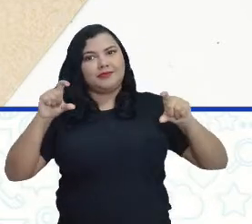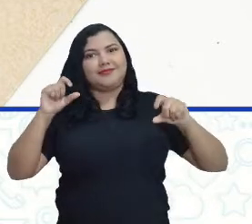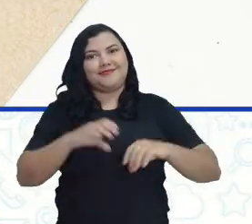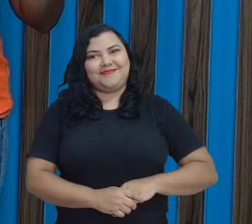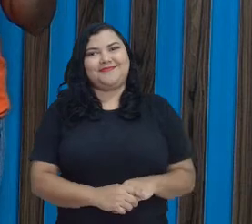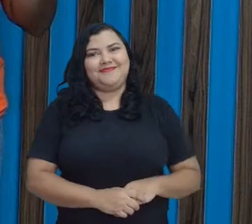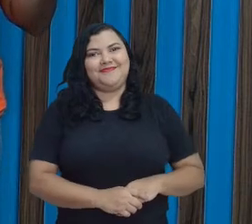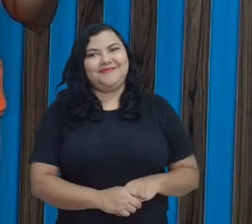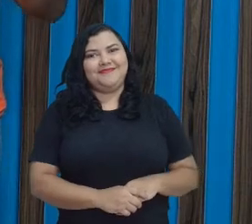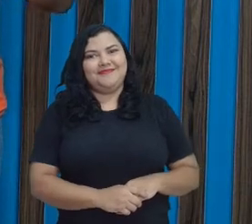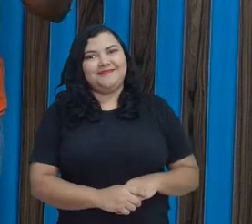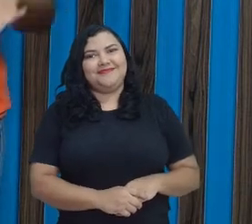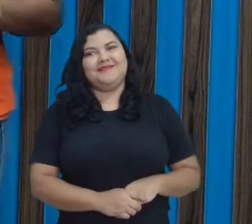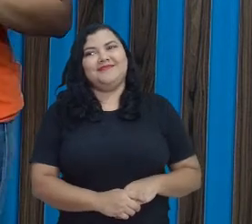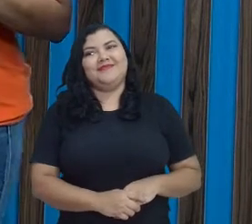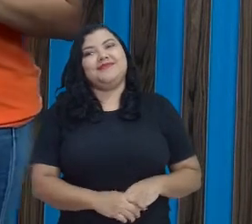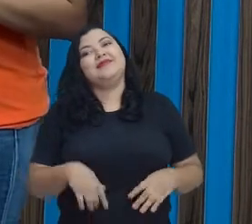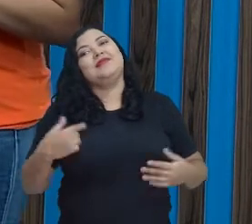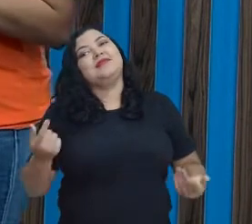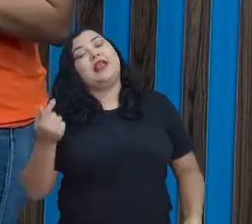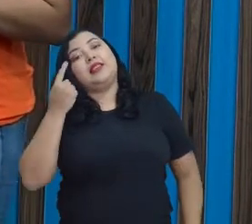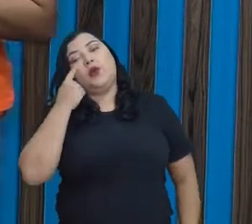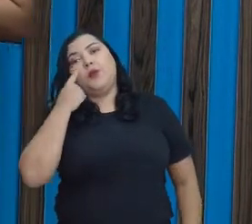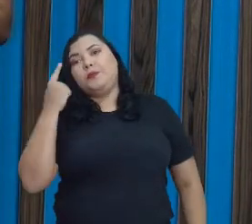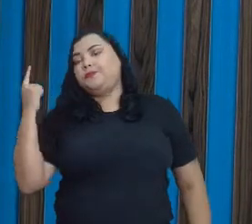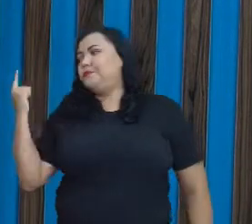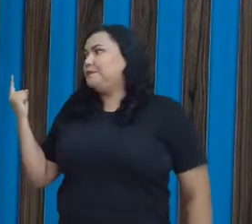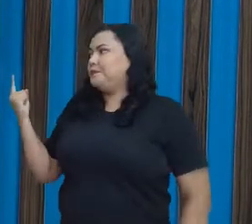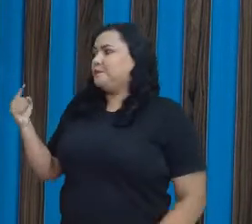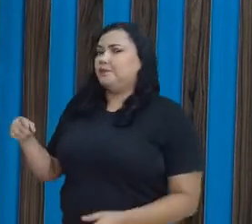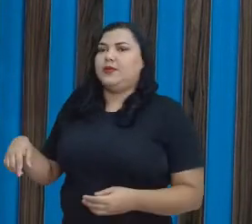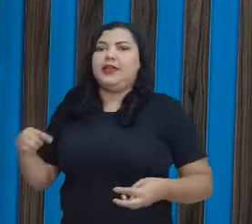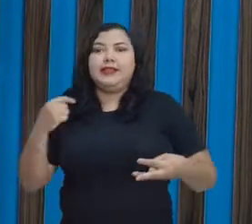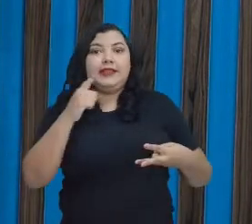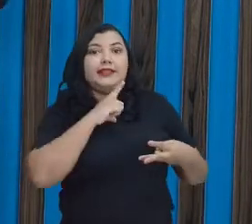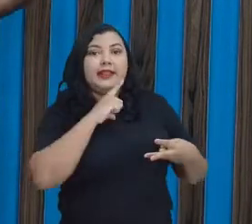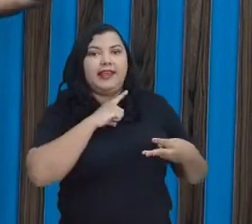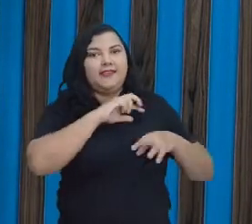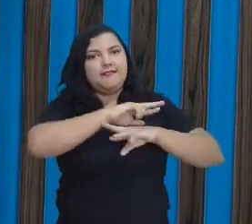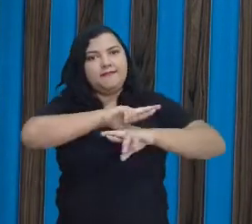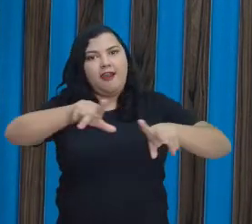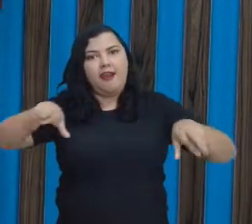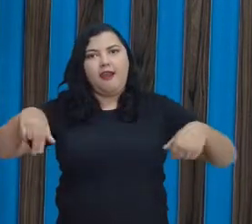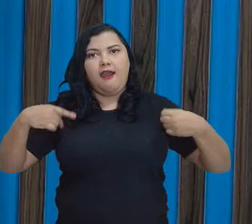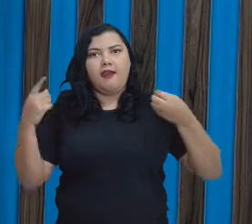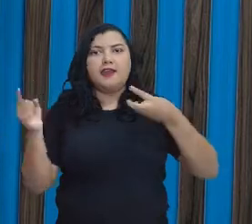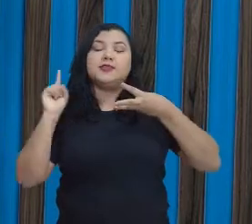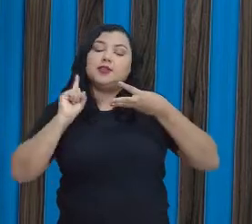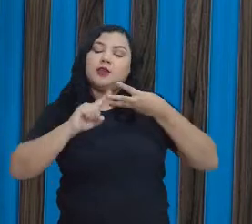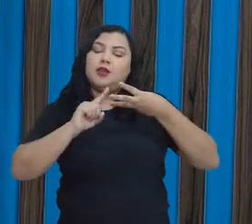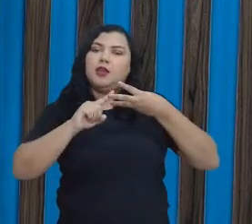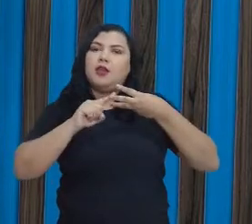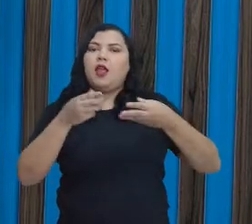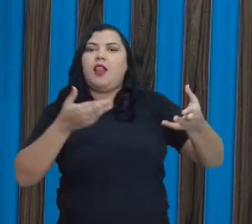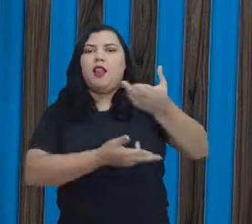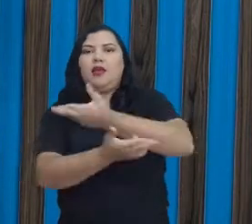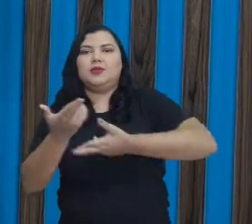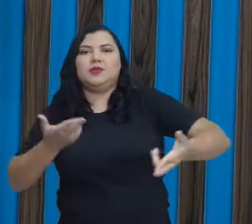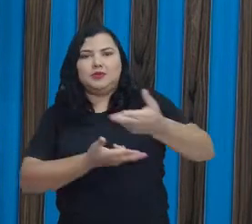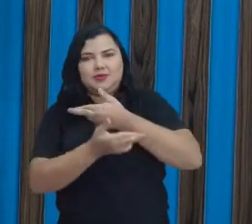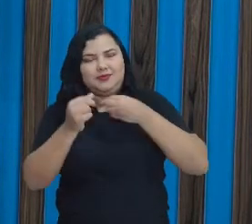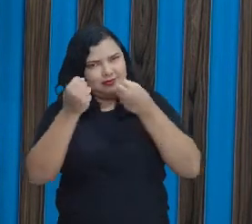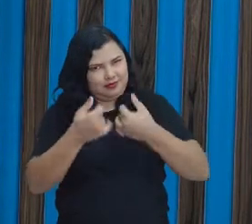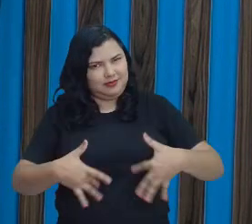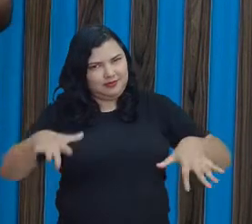gente? Mas enfim, aqui eu vou ter o quê? Ó? Várias orações relacionadas em um período.